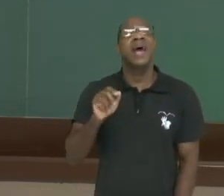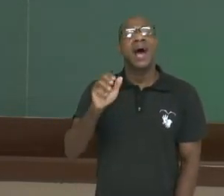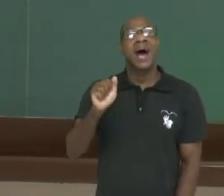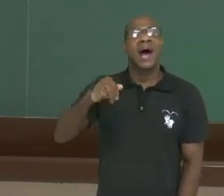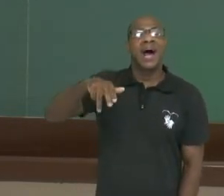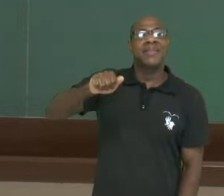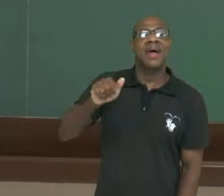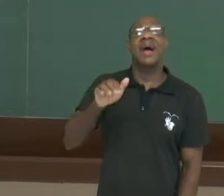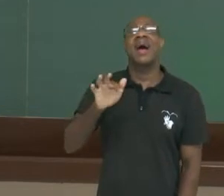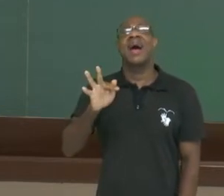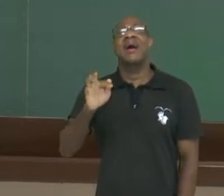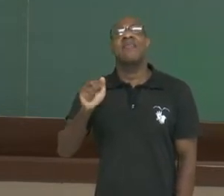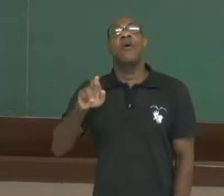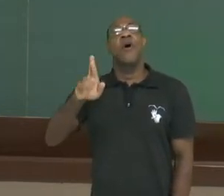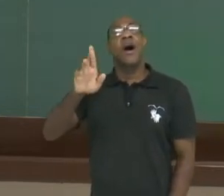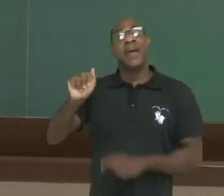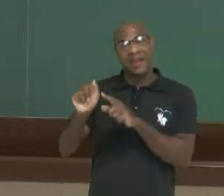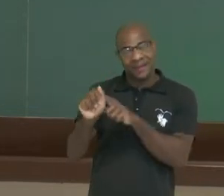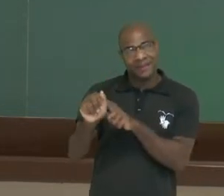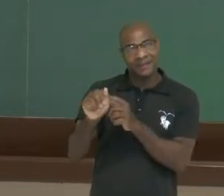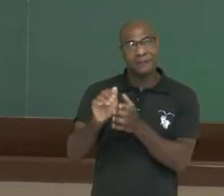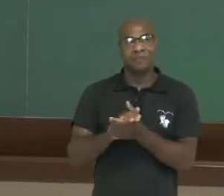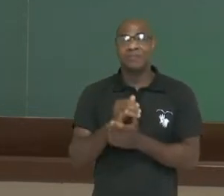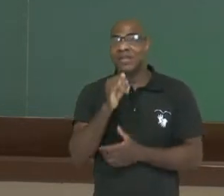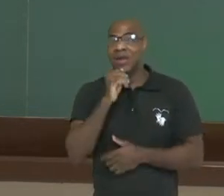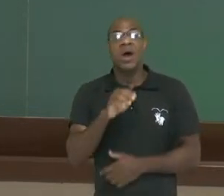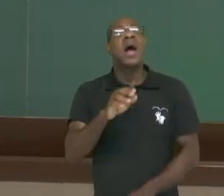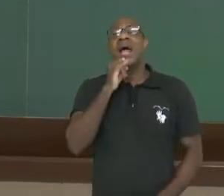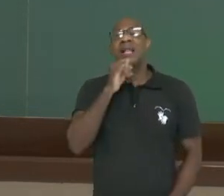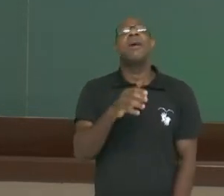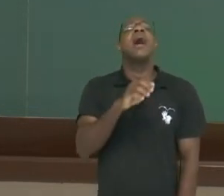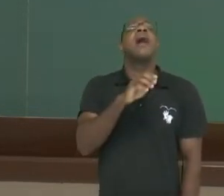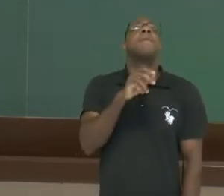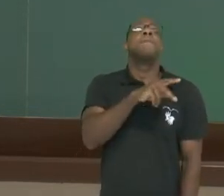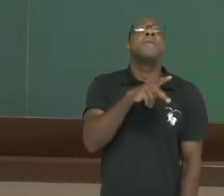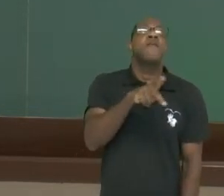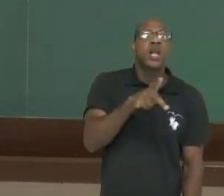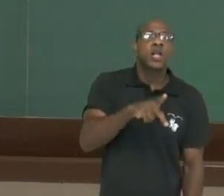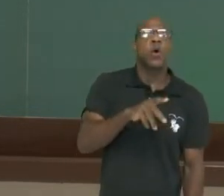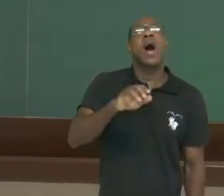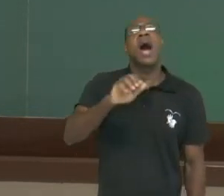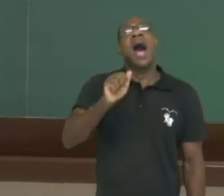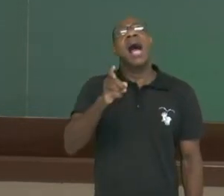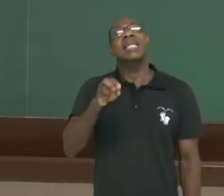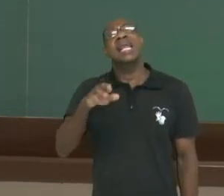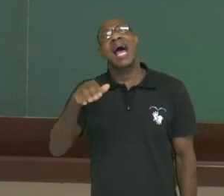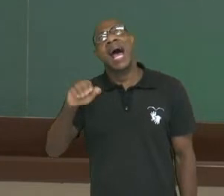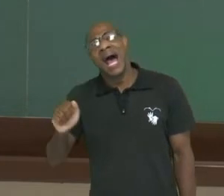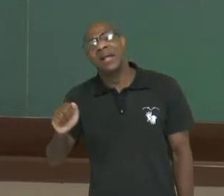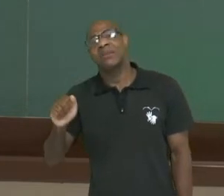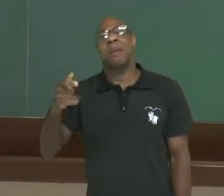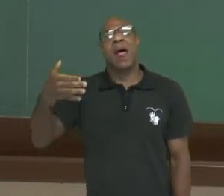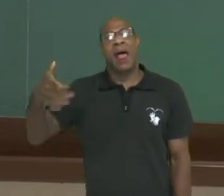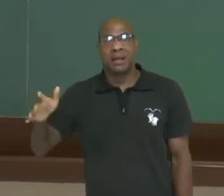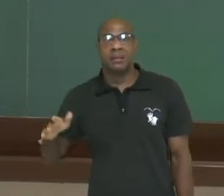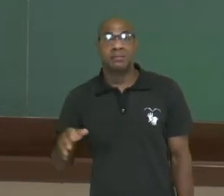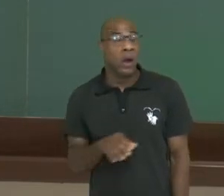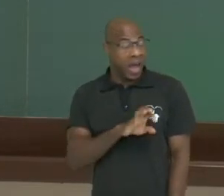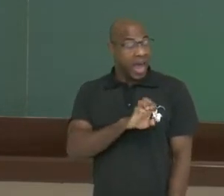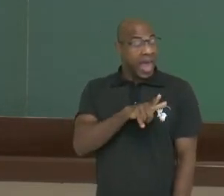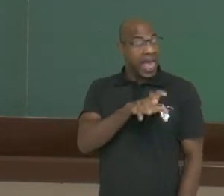O ele está se referindo ao professor Adriano, que já foi dito anteriormente. O ele é